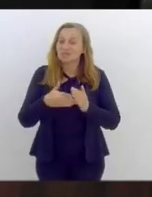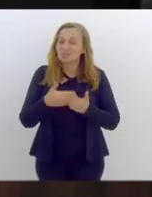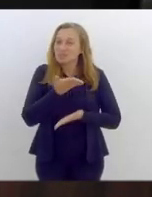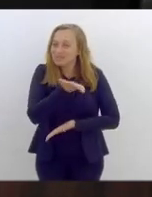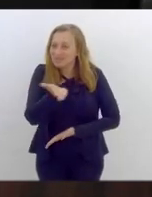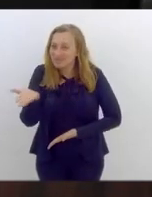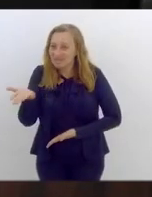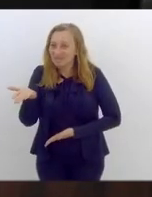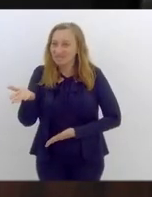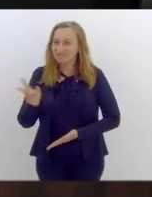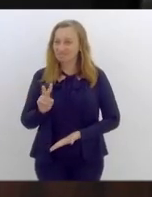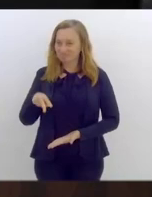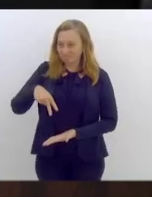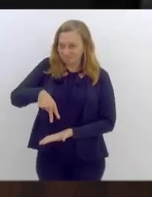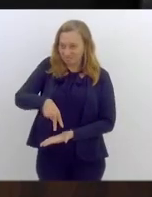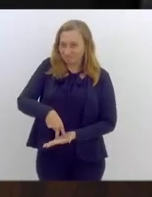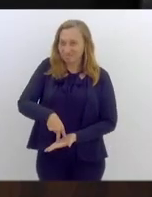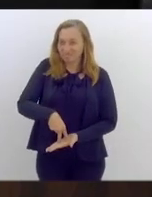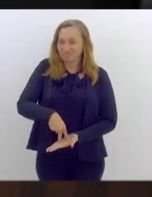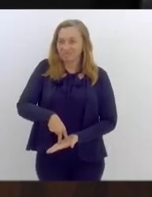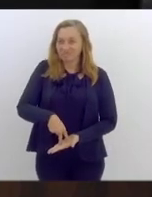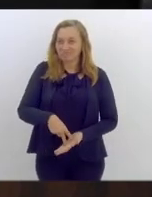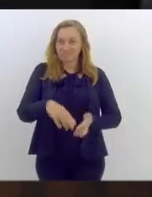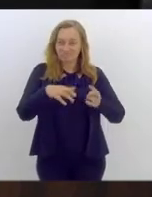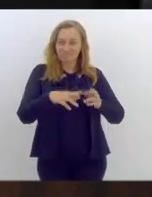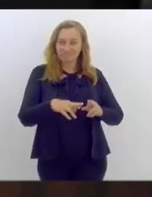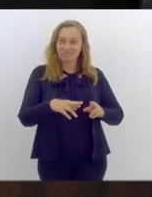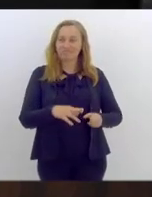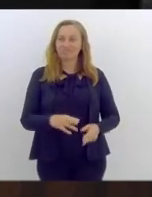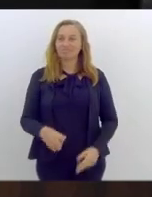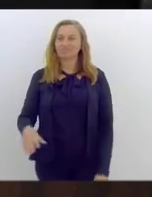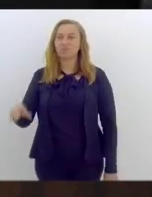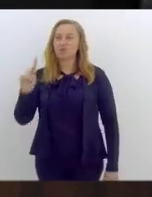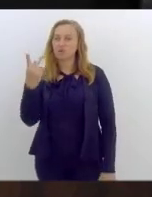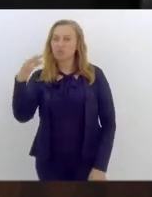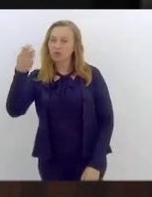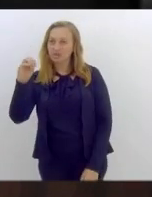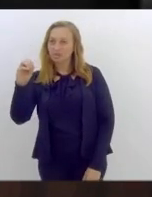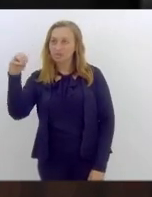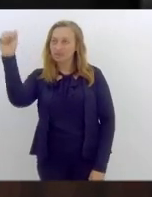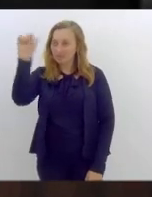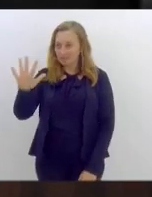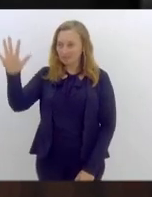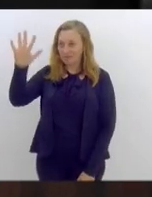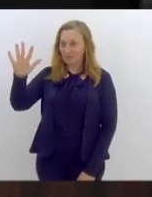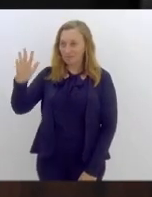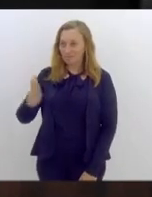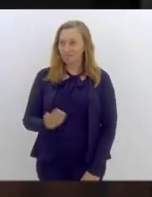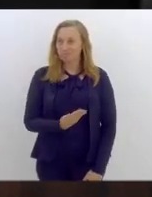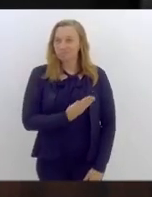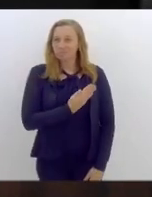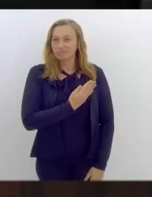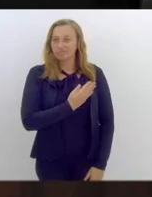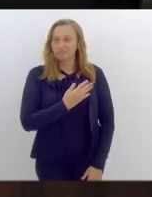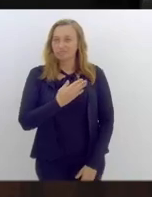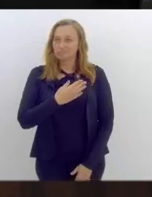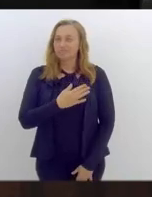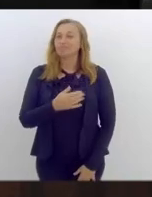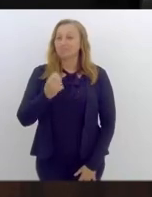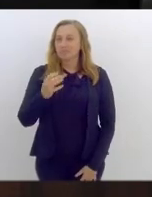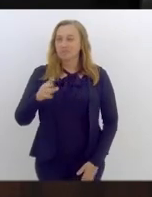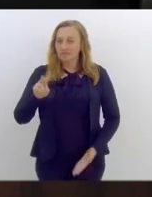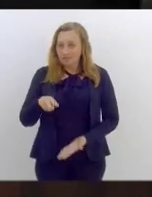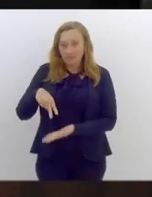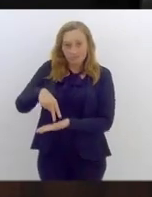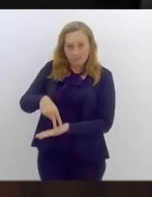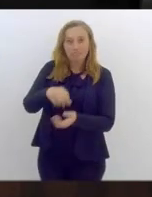e todes que se coloquem em posição de respeito para ouvirmos o hino nacional. Os que puderem se